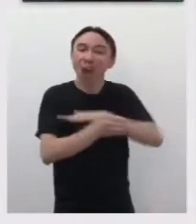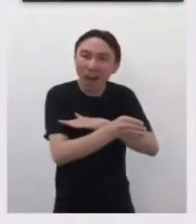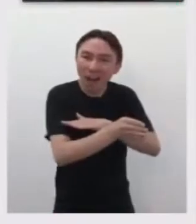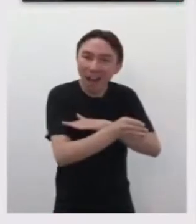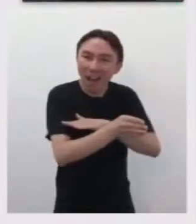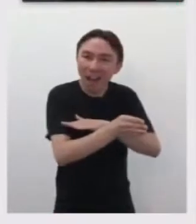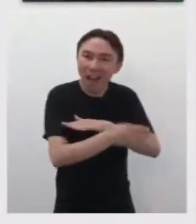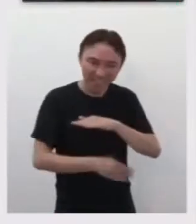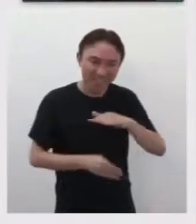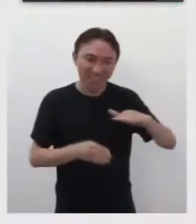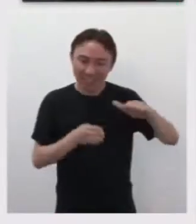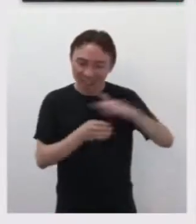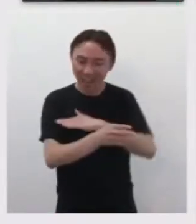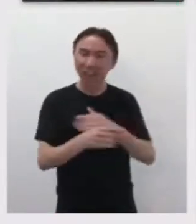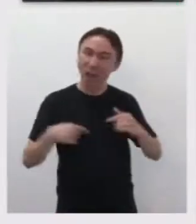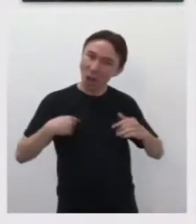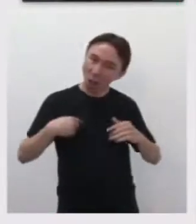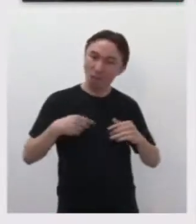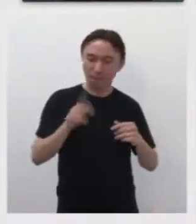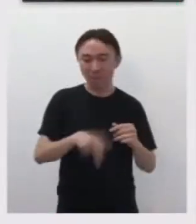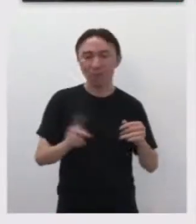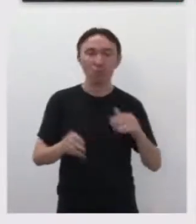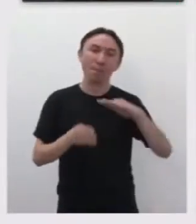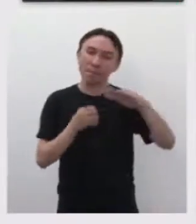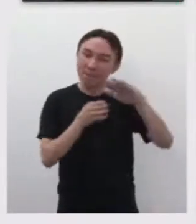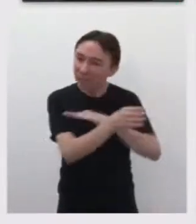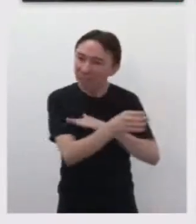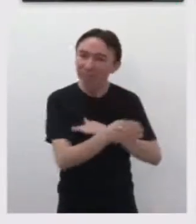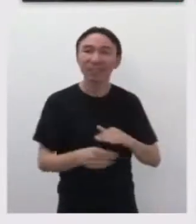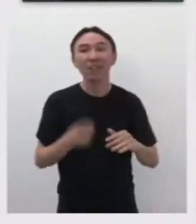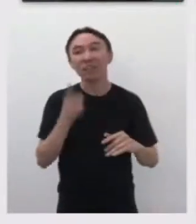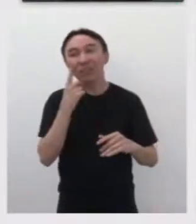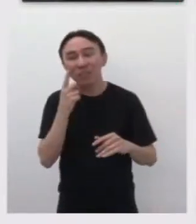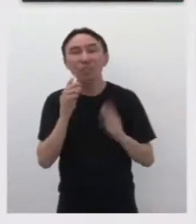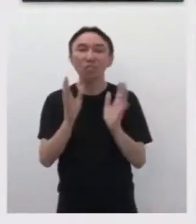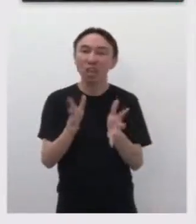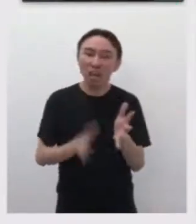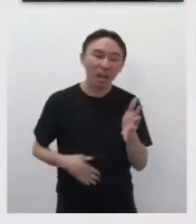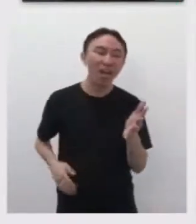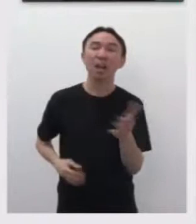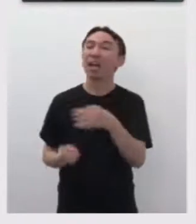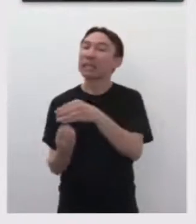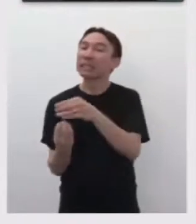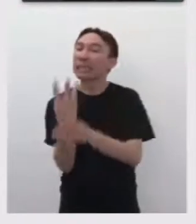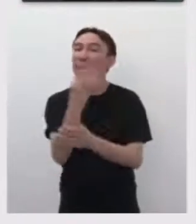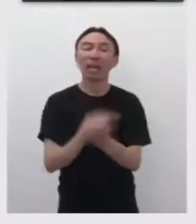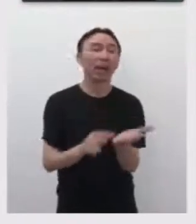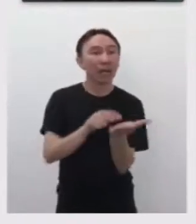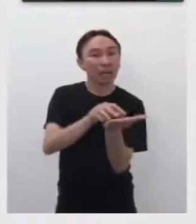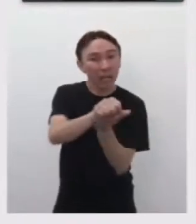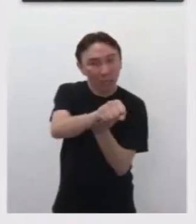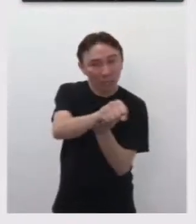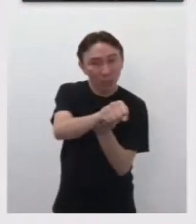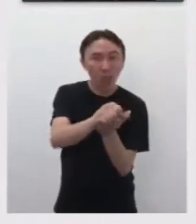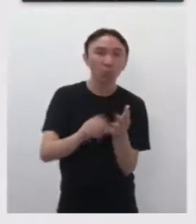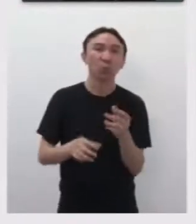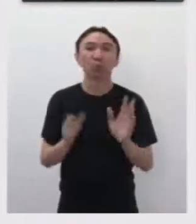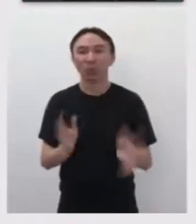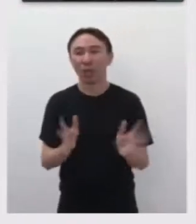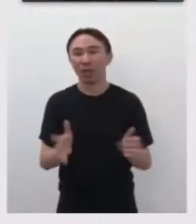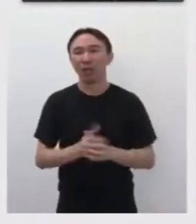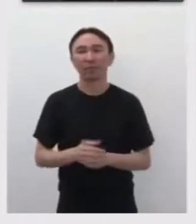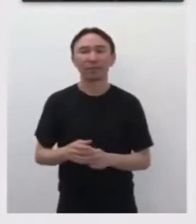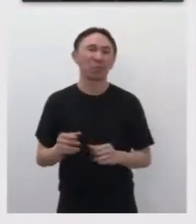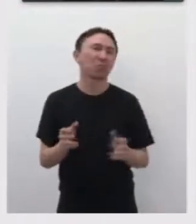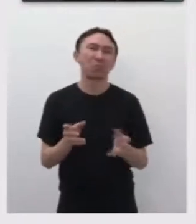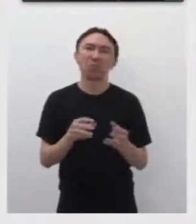prof, você entra aqui numa página em que você já cria o seu cadastro, tá? E aí, eu vou botar aqui um